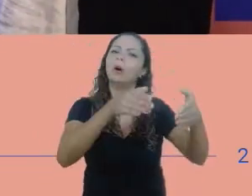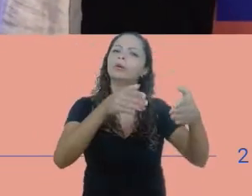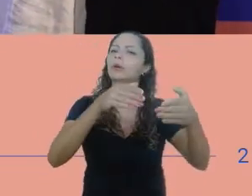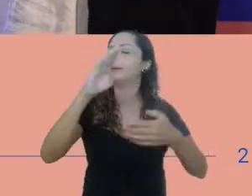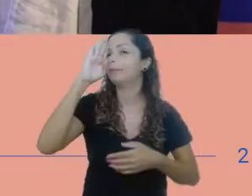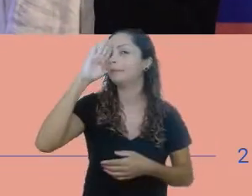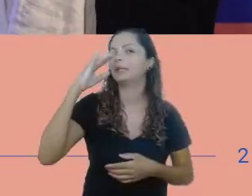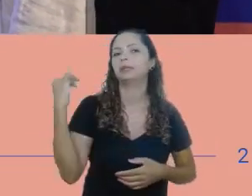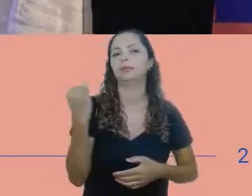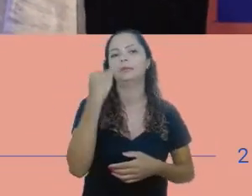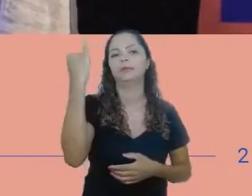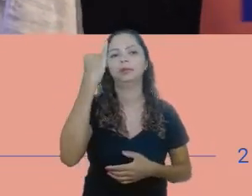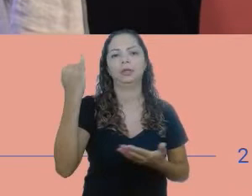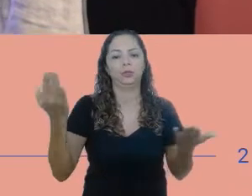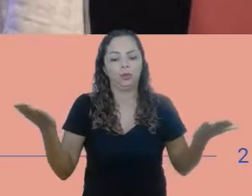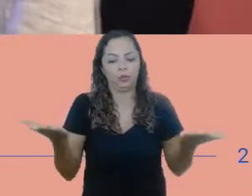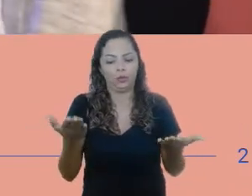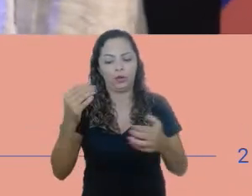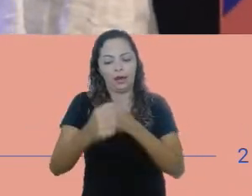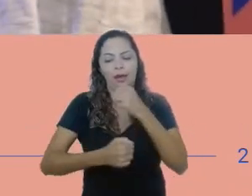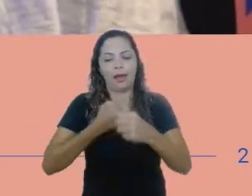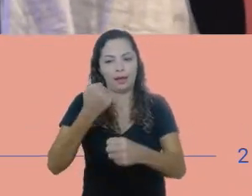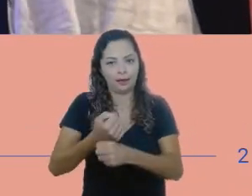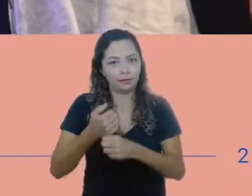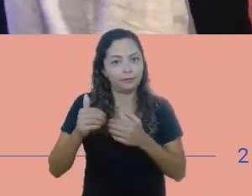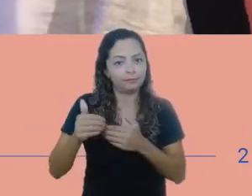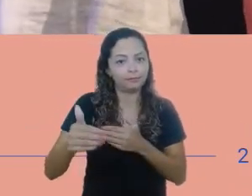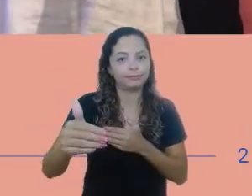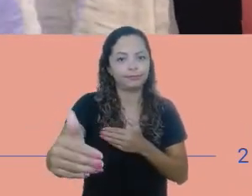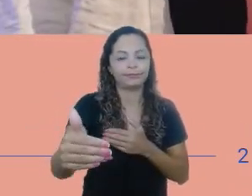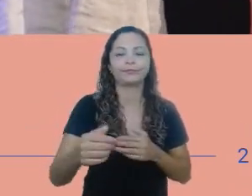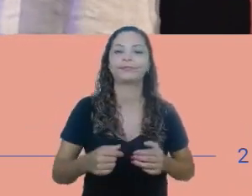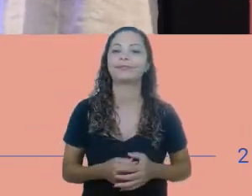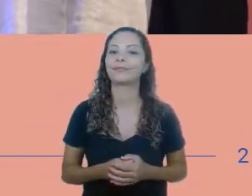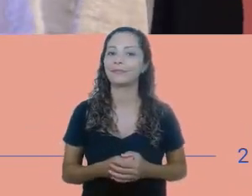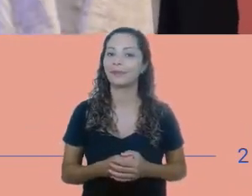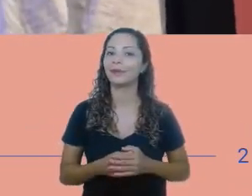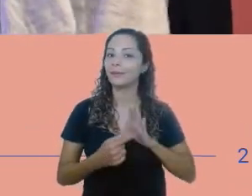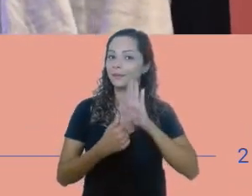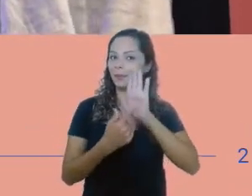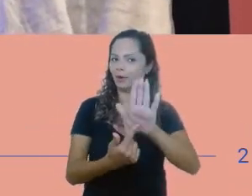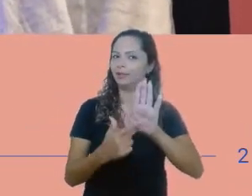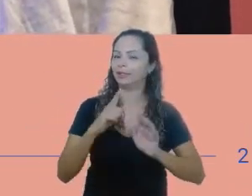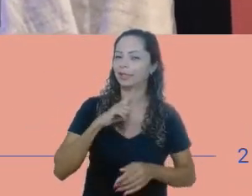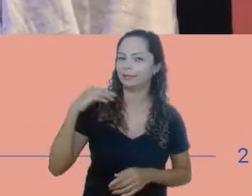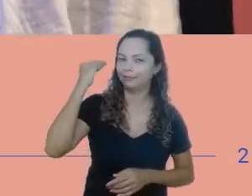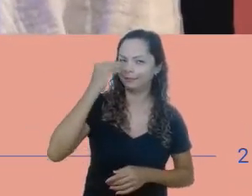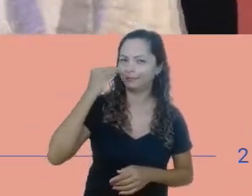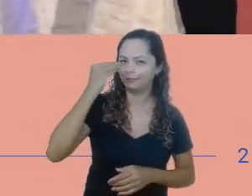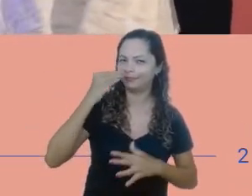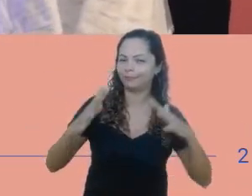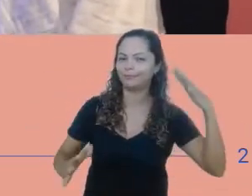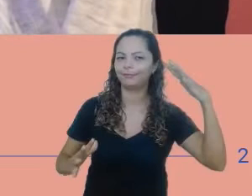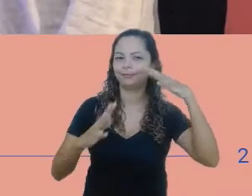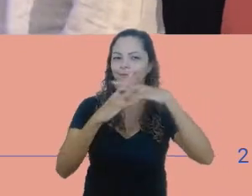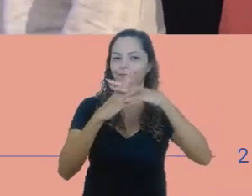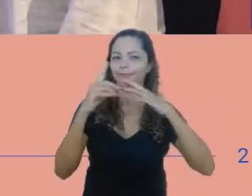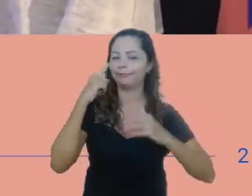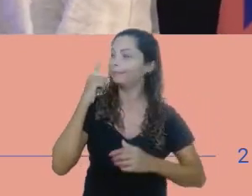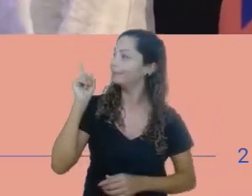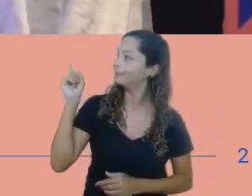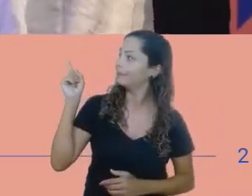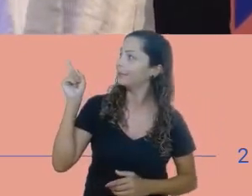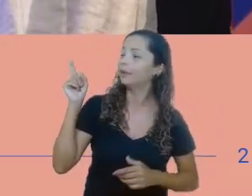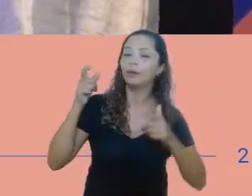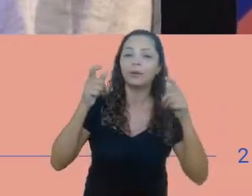dia a dia de hoje então a gente começa aqui com o é de sucesso esse onde Fiber é da Itália é uma